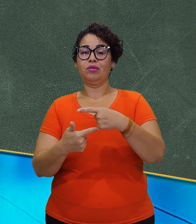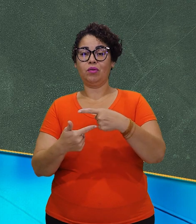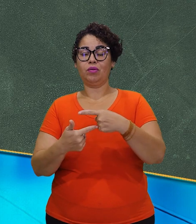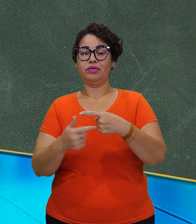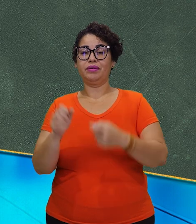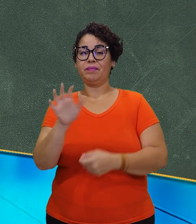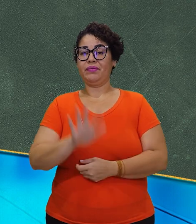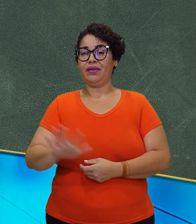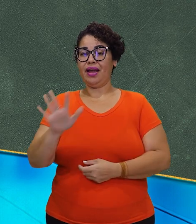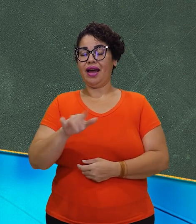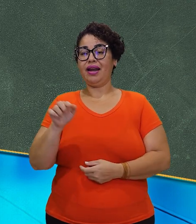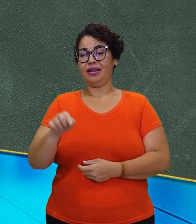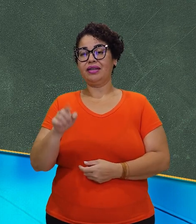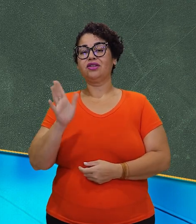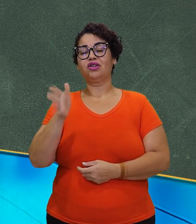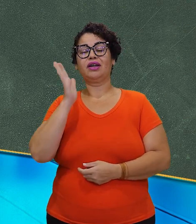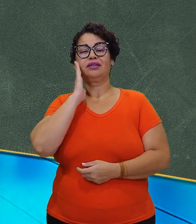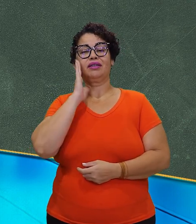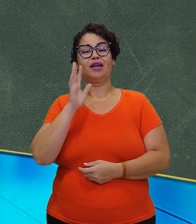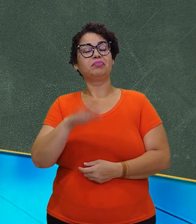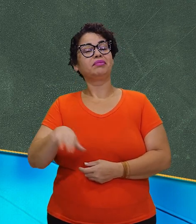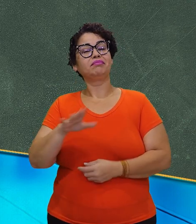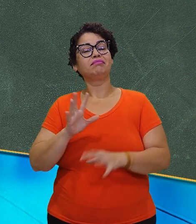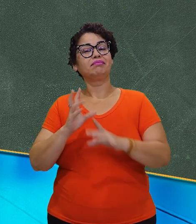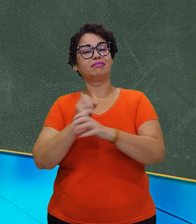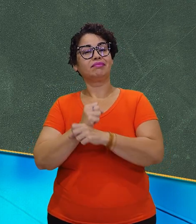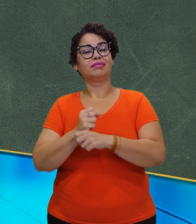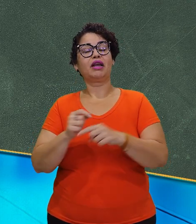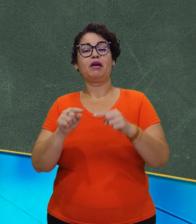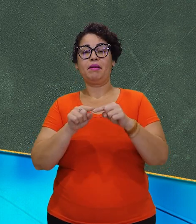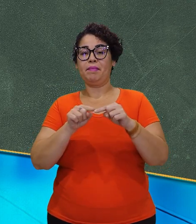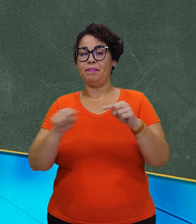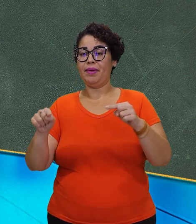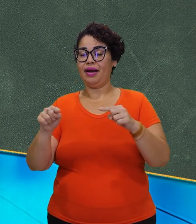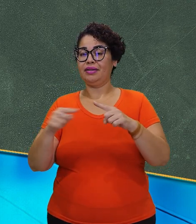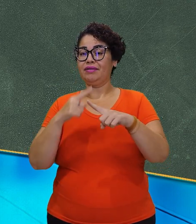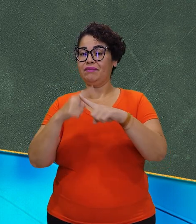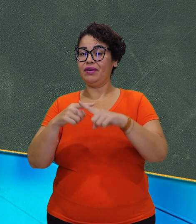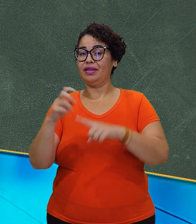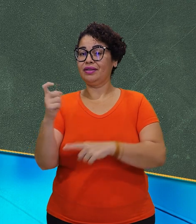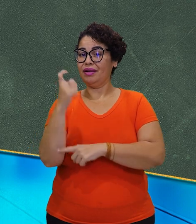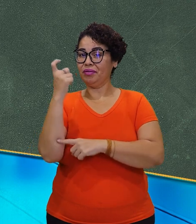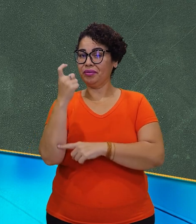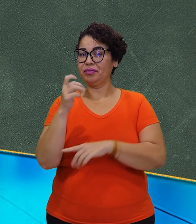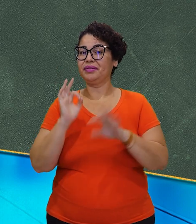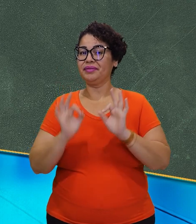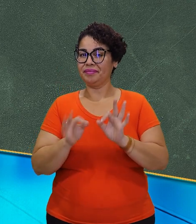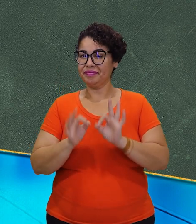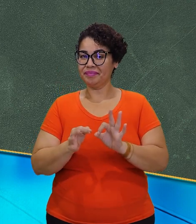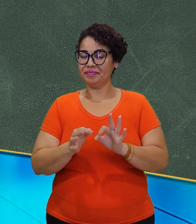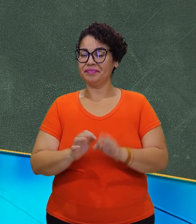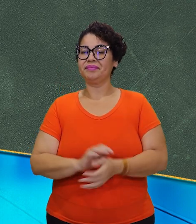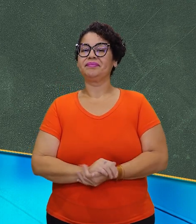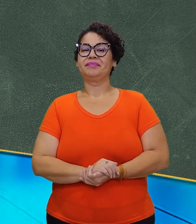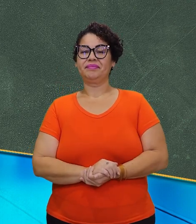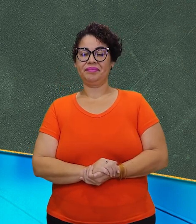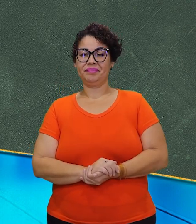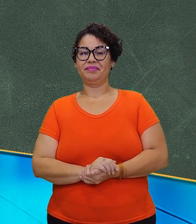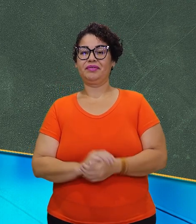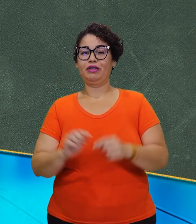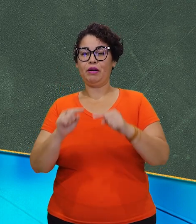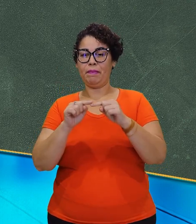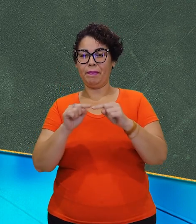E a área de um paralelogramo, a gente já sabe calcular. Base vezes altura, não é isso?